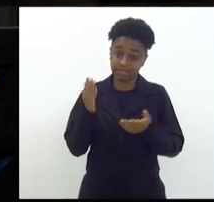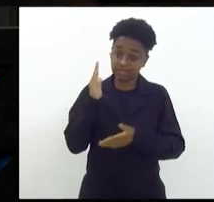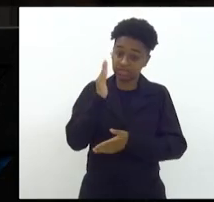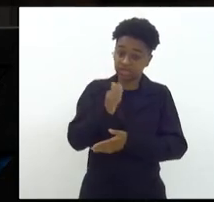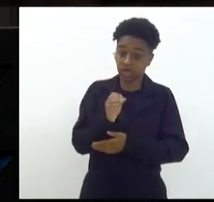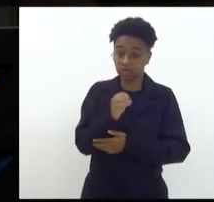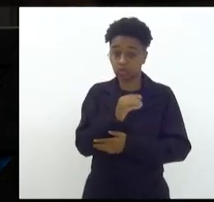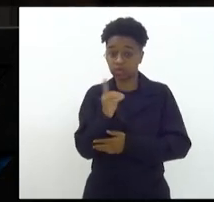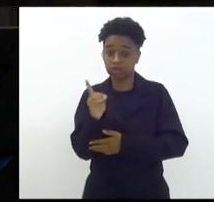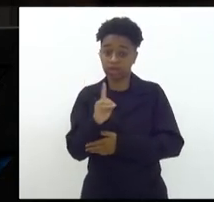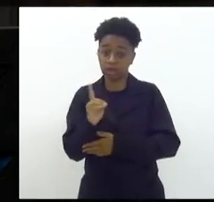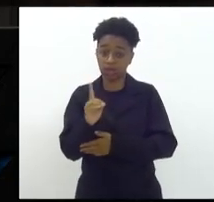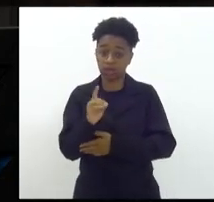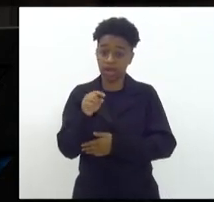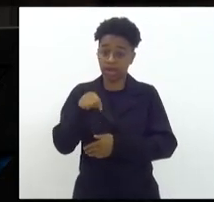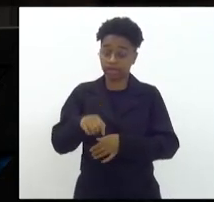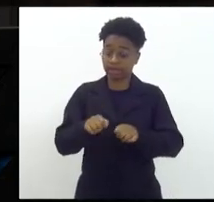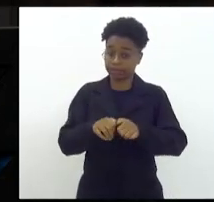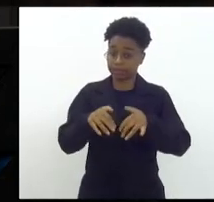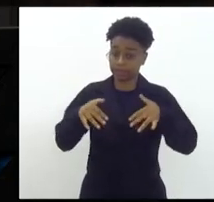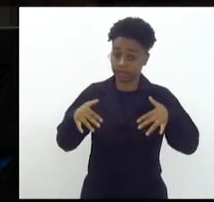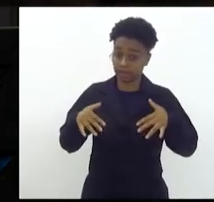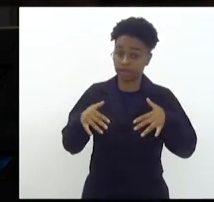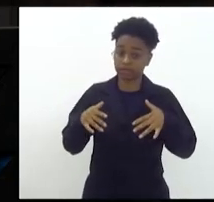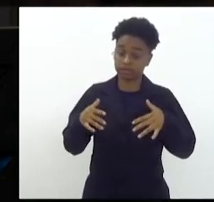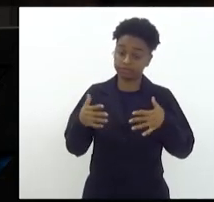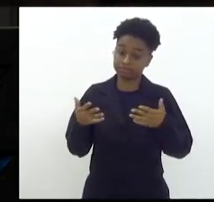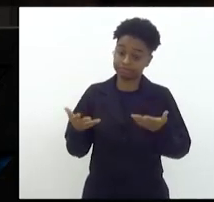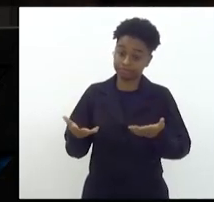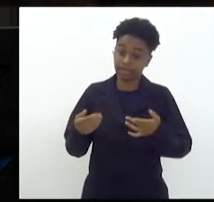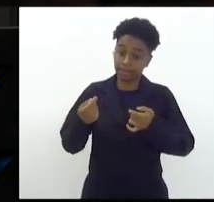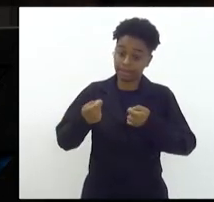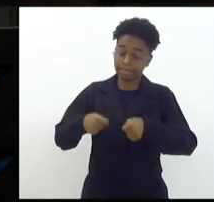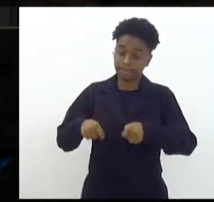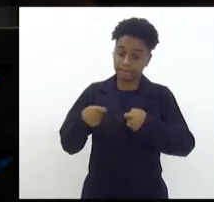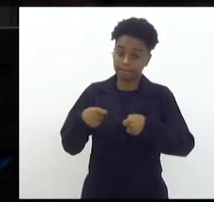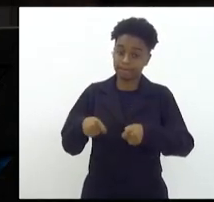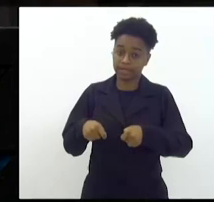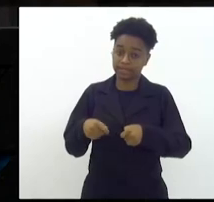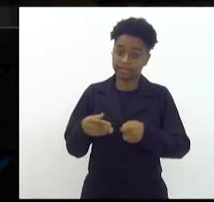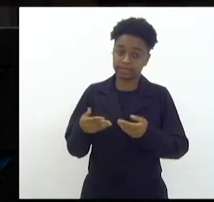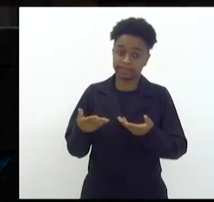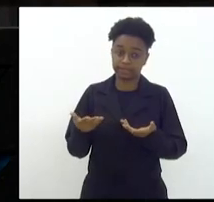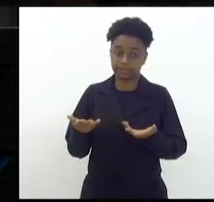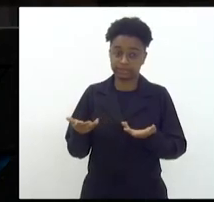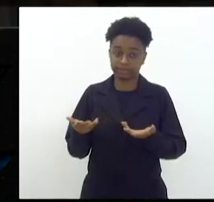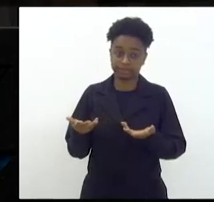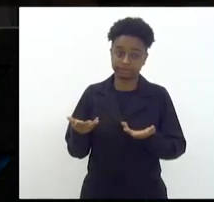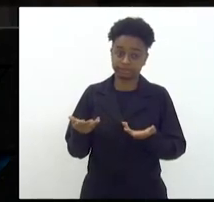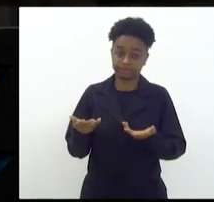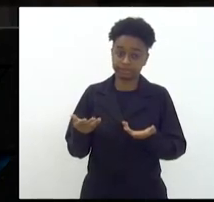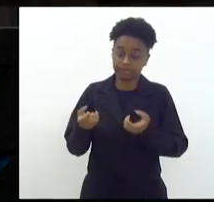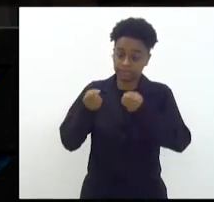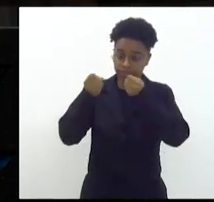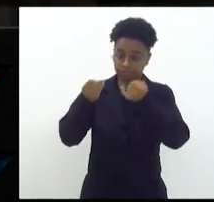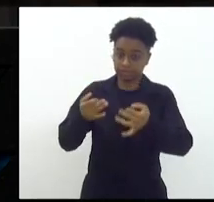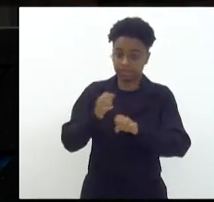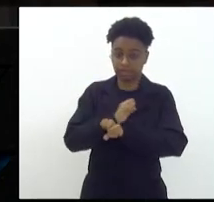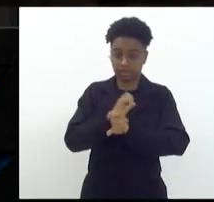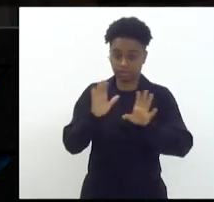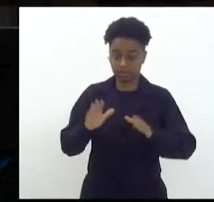aqui em plenário e ele é necessário que se esclareça